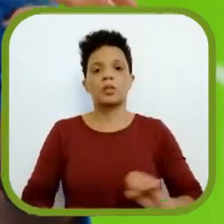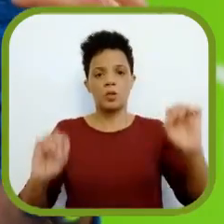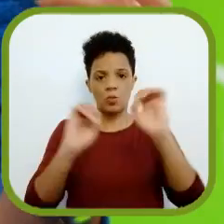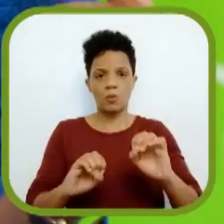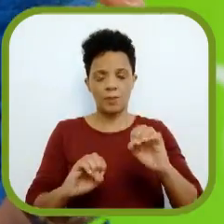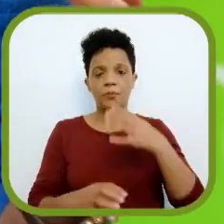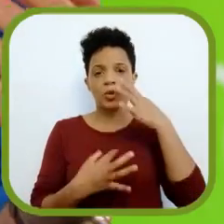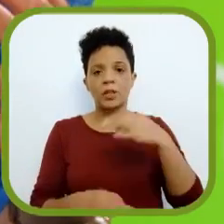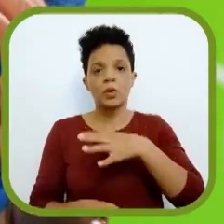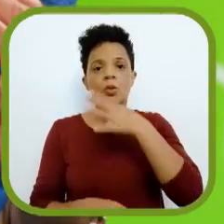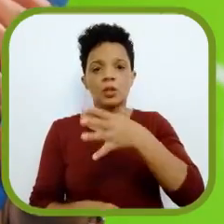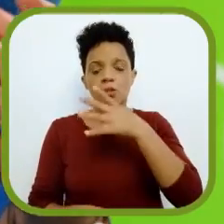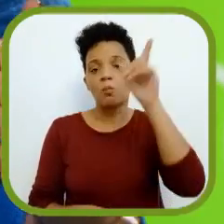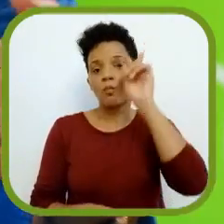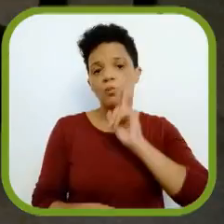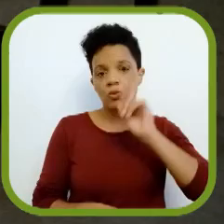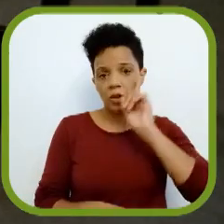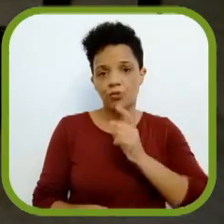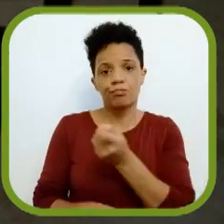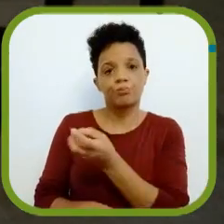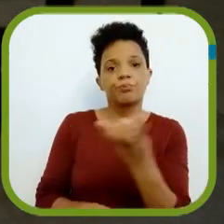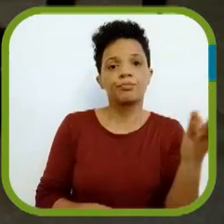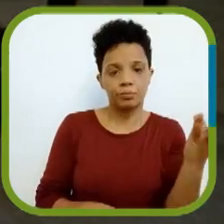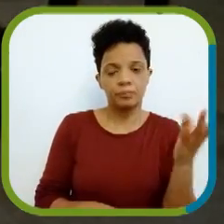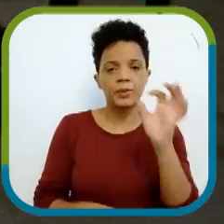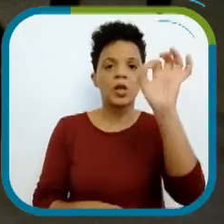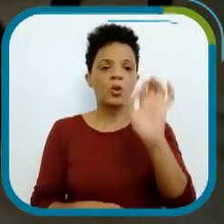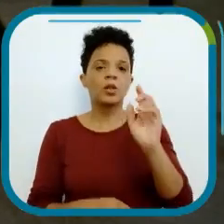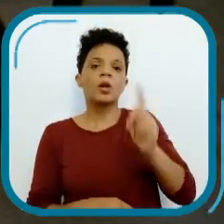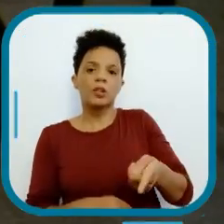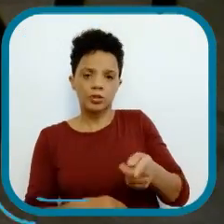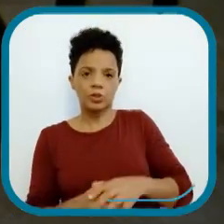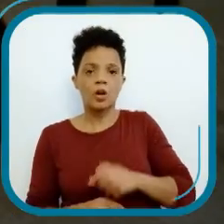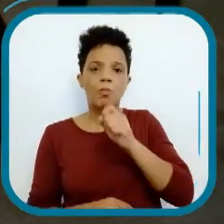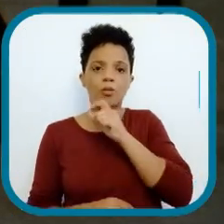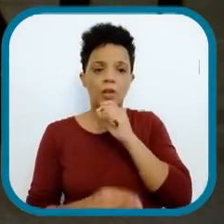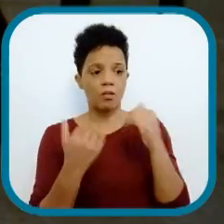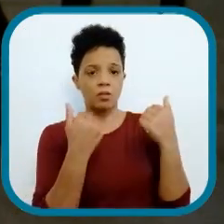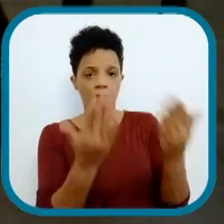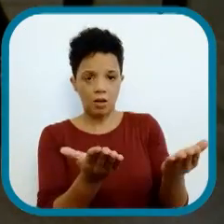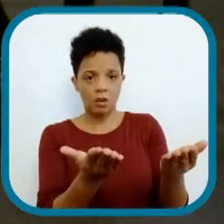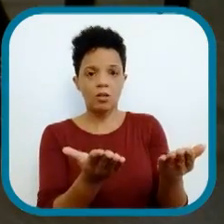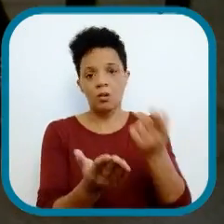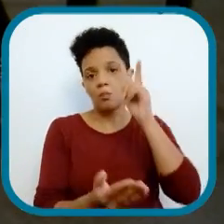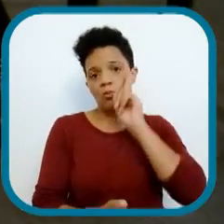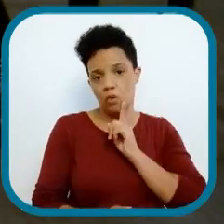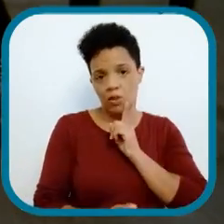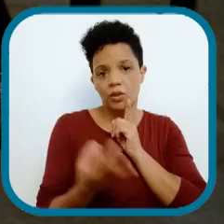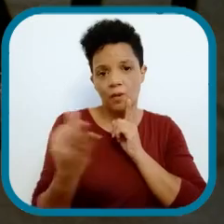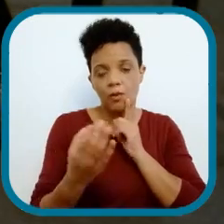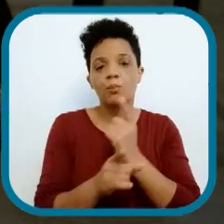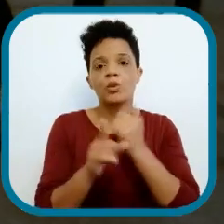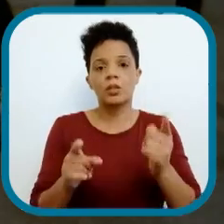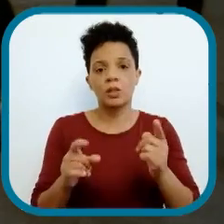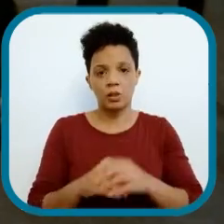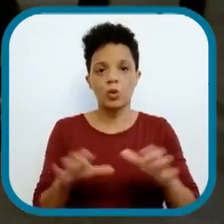se a cota não existisse. Eu costumo dizer que as mulheres, a cota é para se dar oportunidade